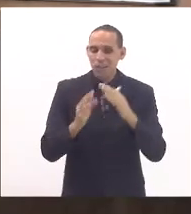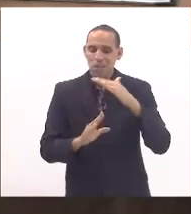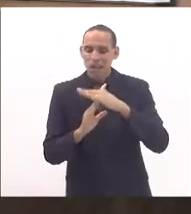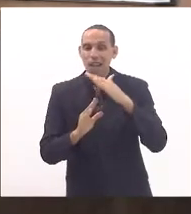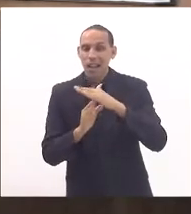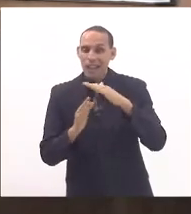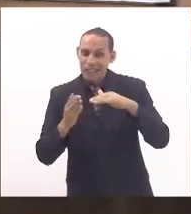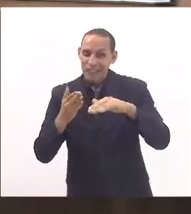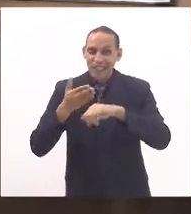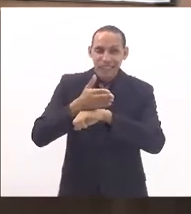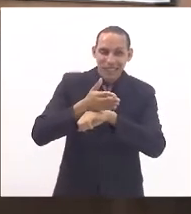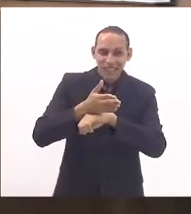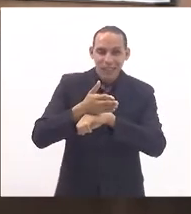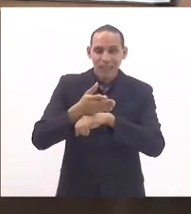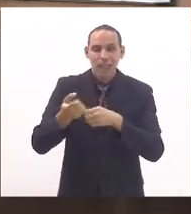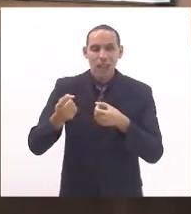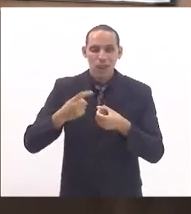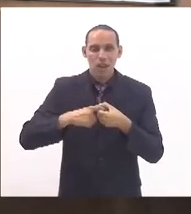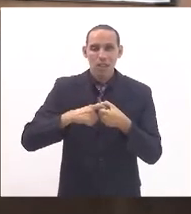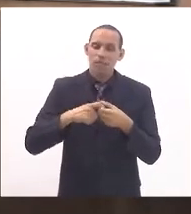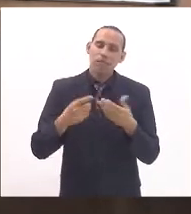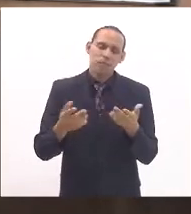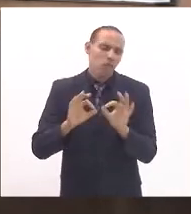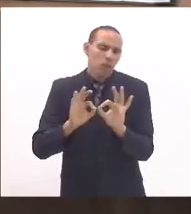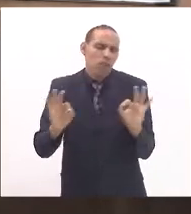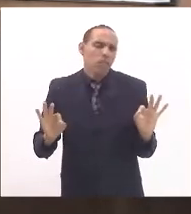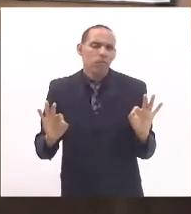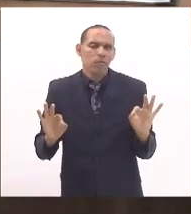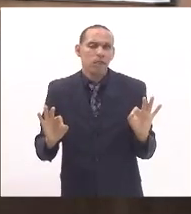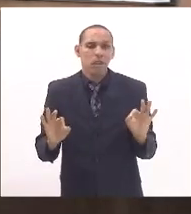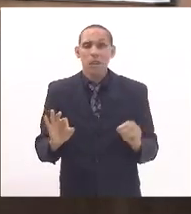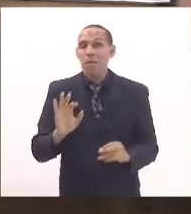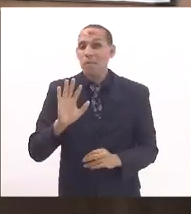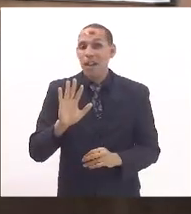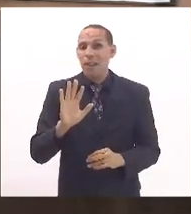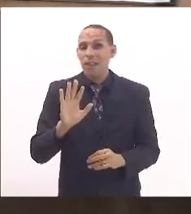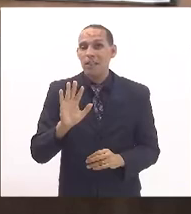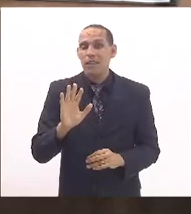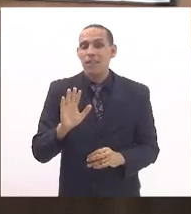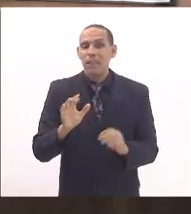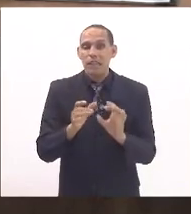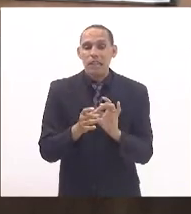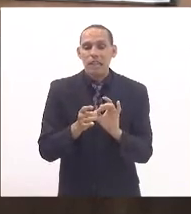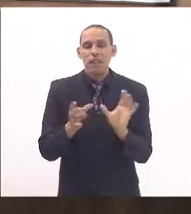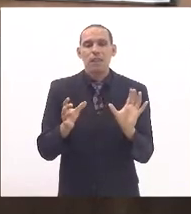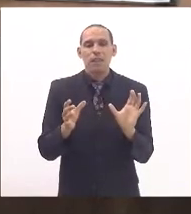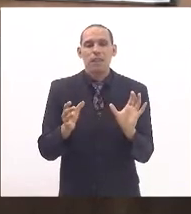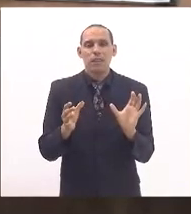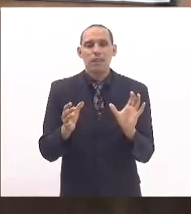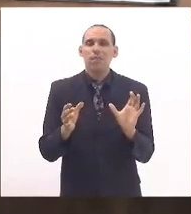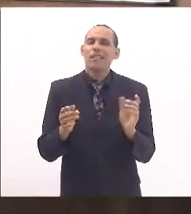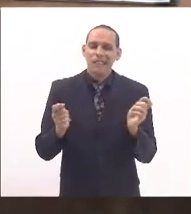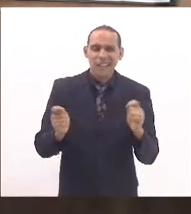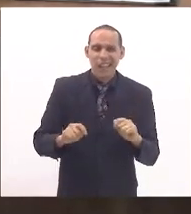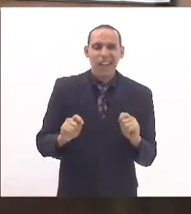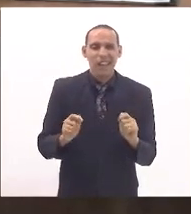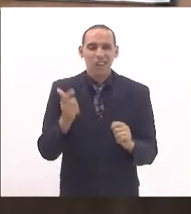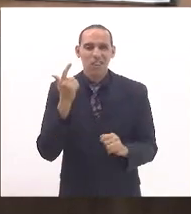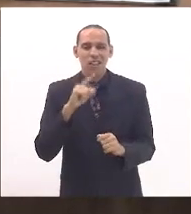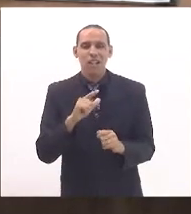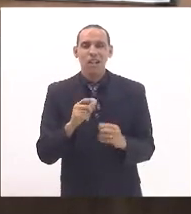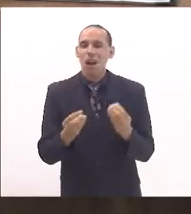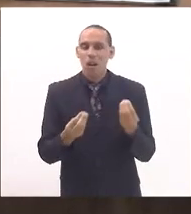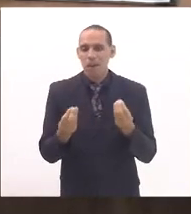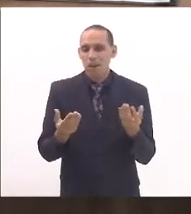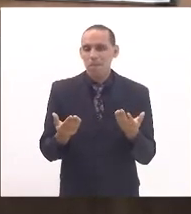convênio, evidentemente que são ótimas, mas para que permitisse, que permita,